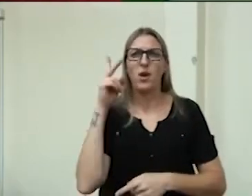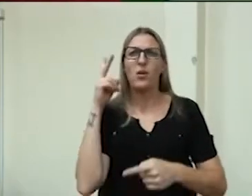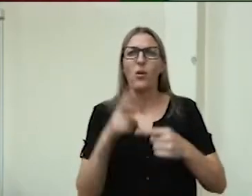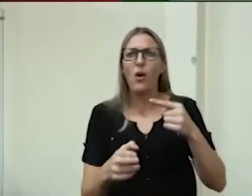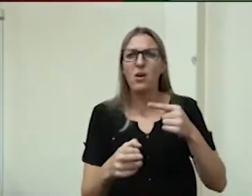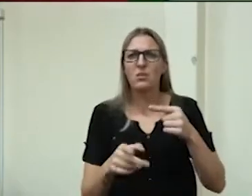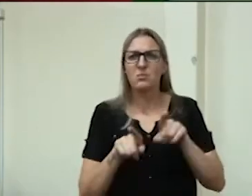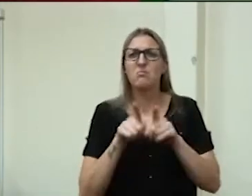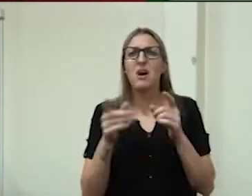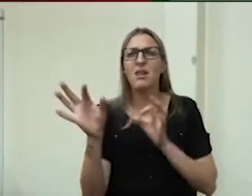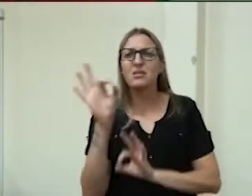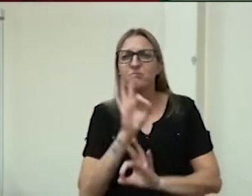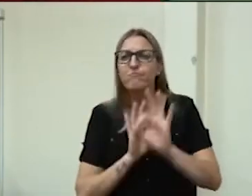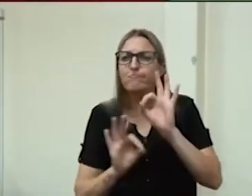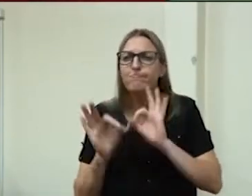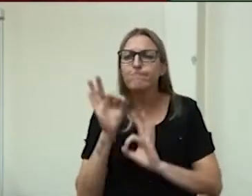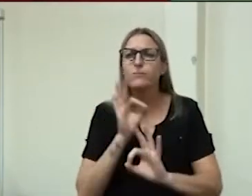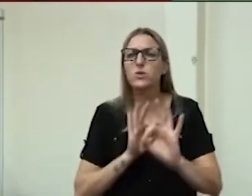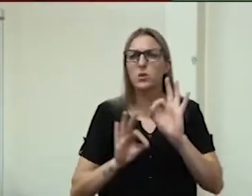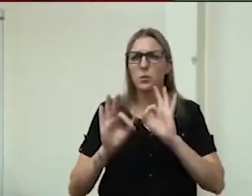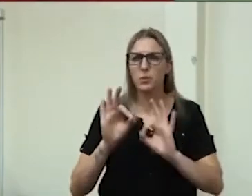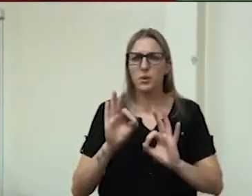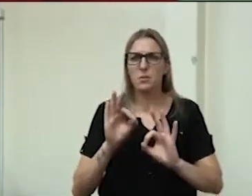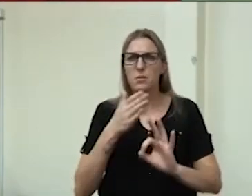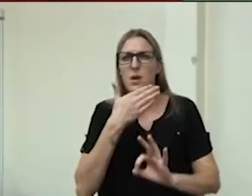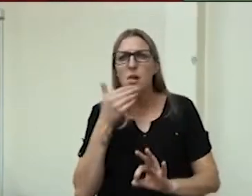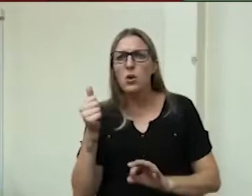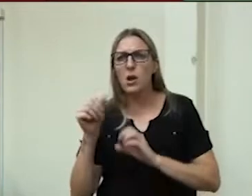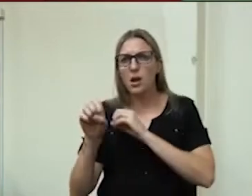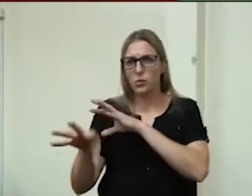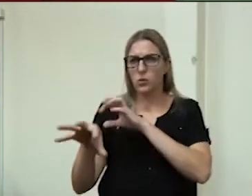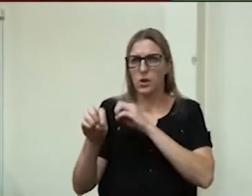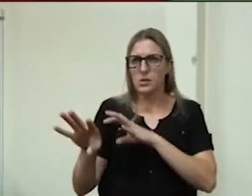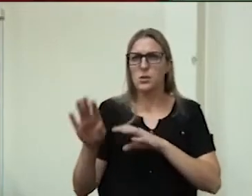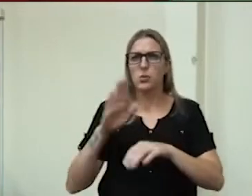para tornar a nossa educação melhor e com mais qualidade.